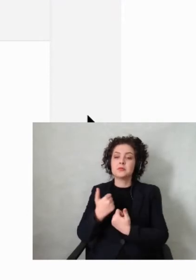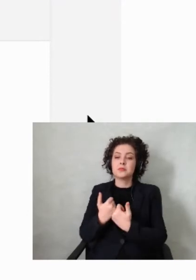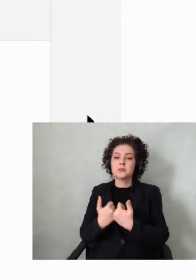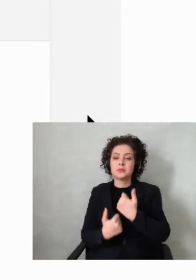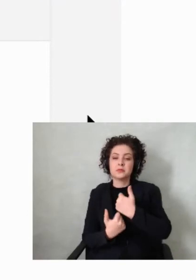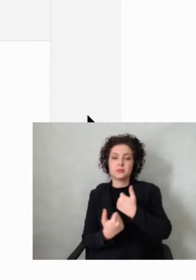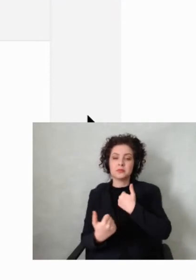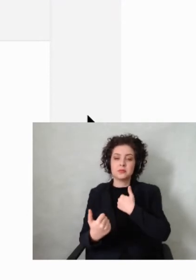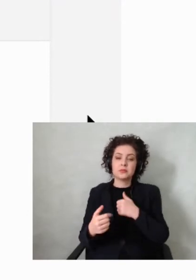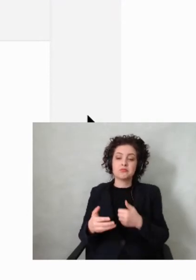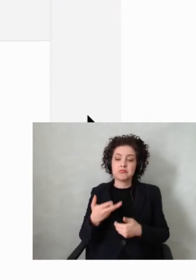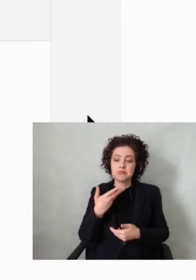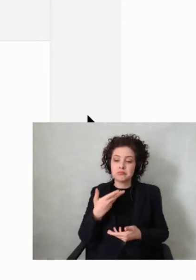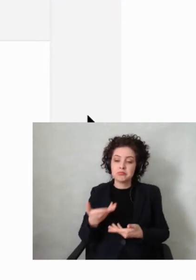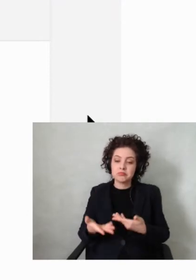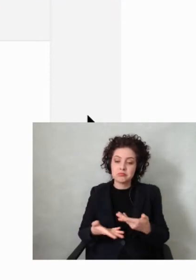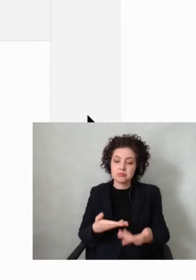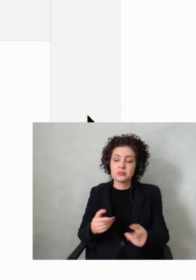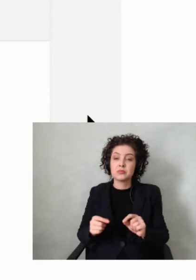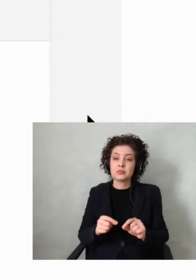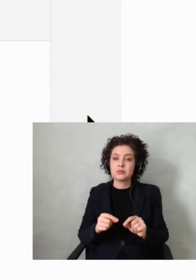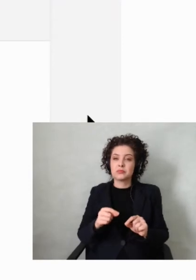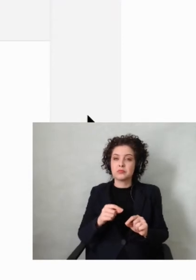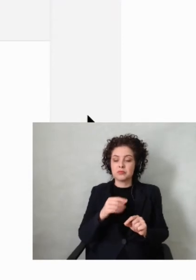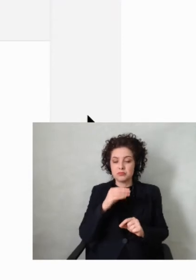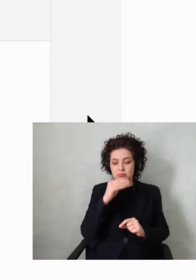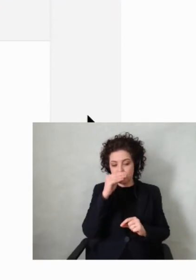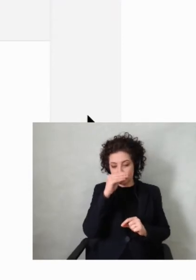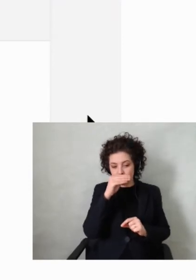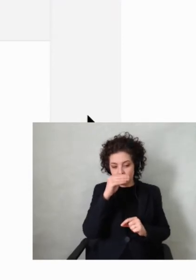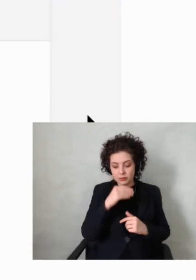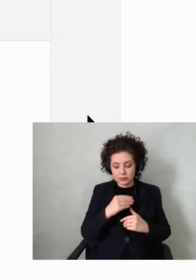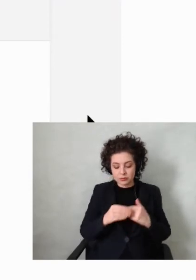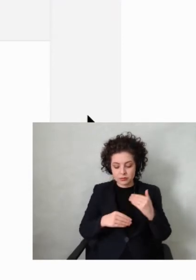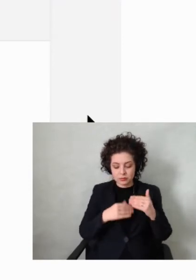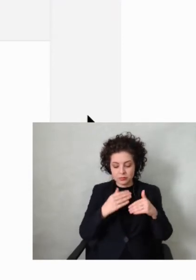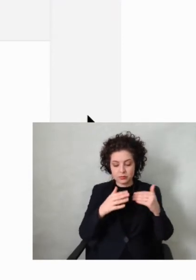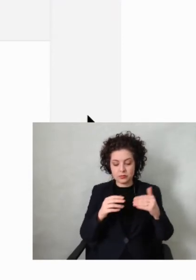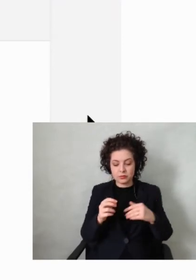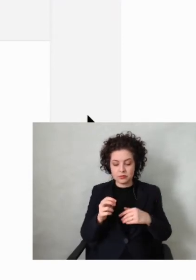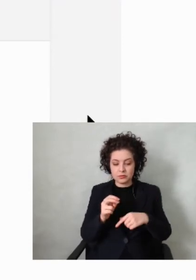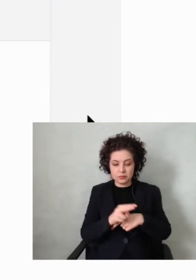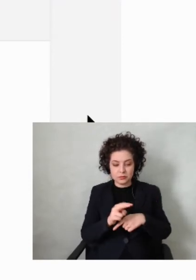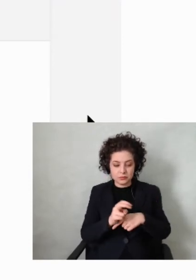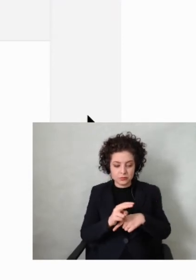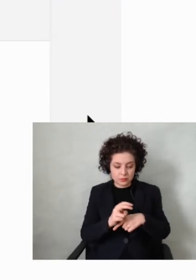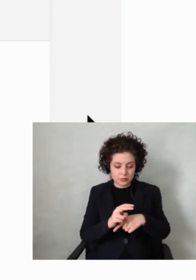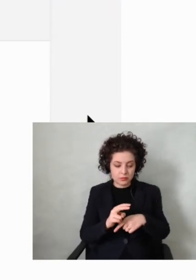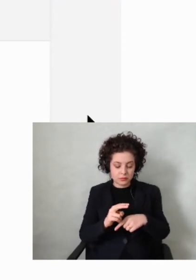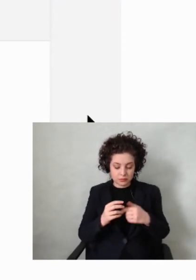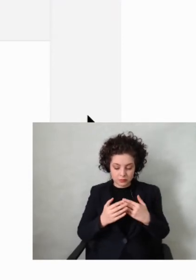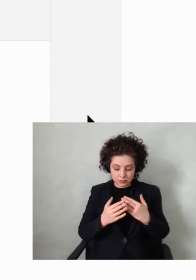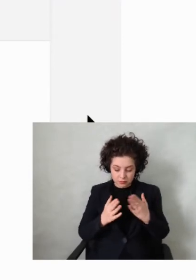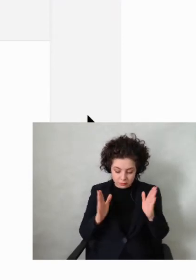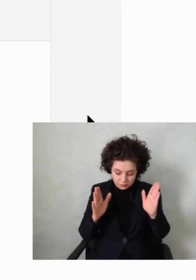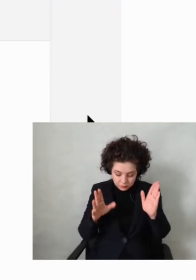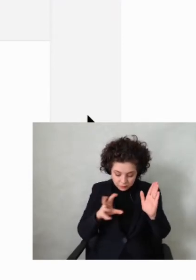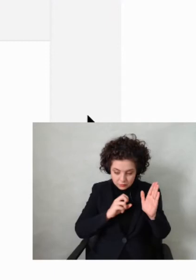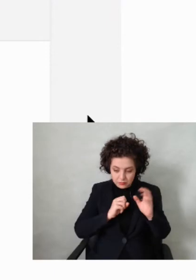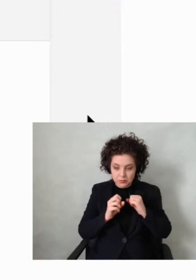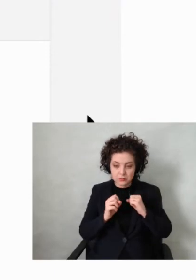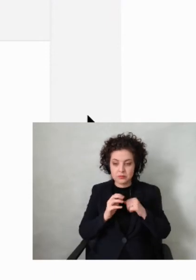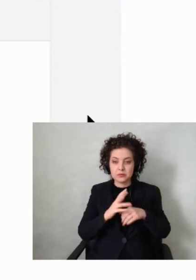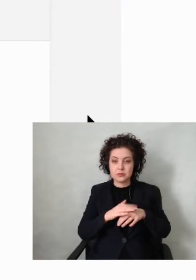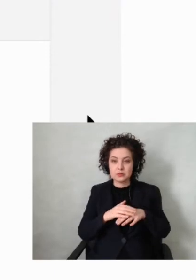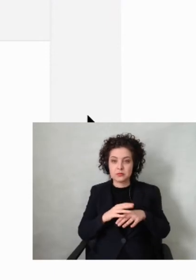que micro-organismos de baixa patogenicidade desenvolvam doença. Então, você passa a assistir, nos últimos